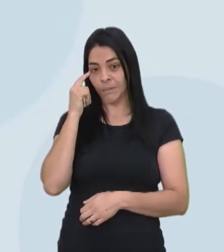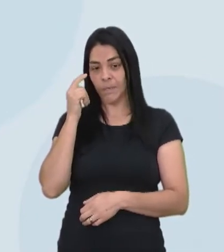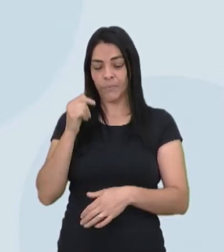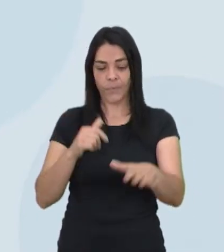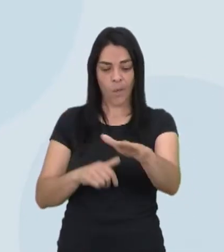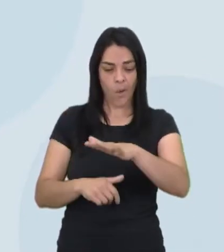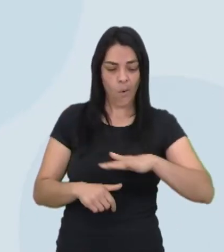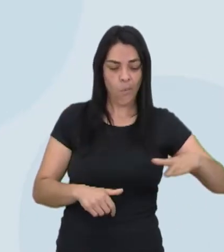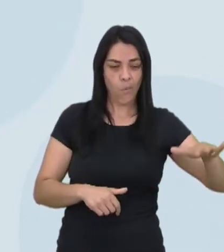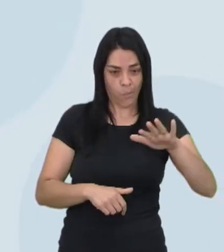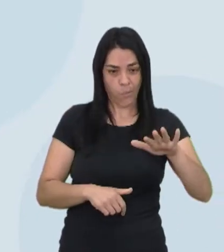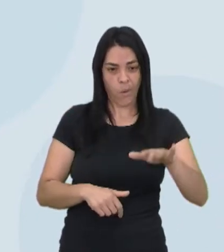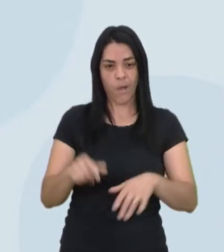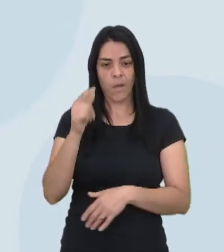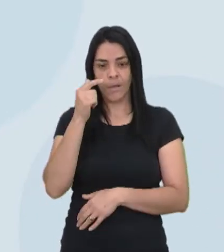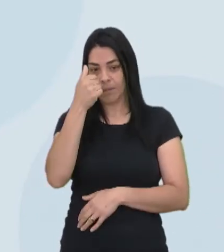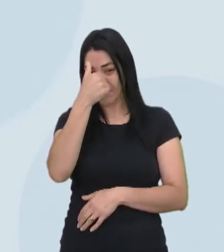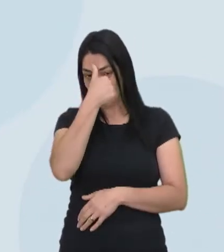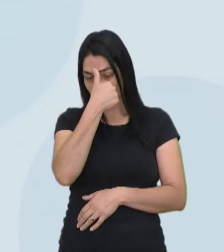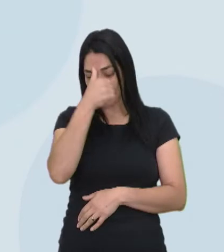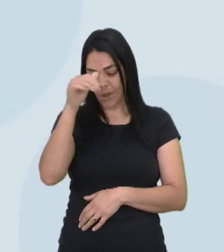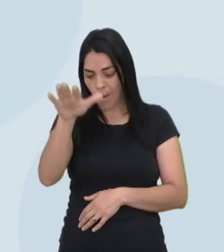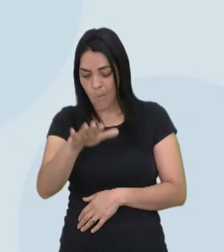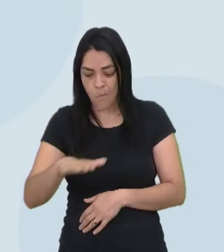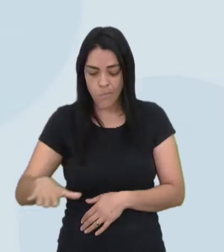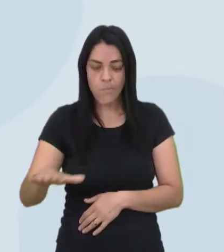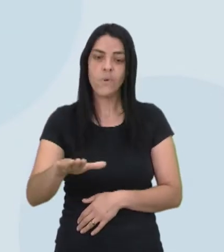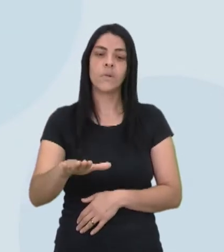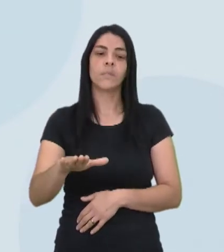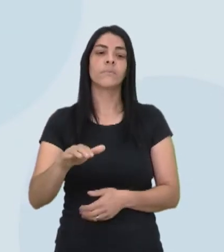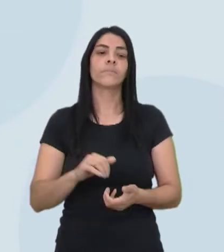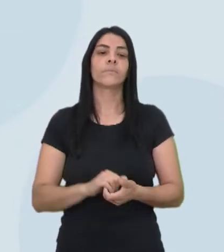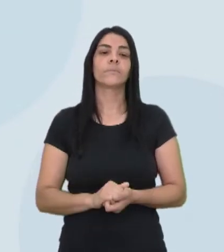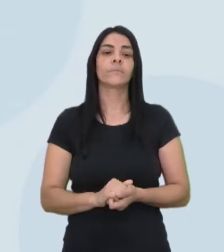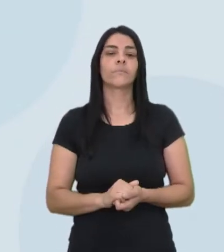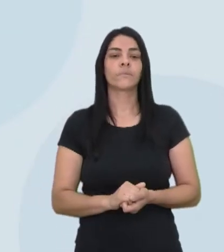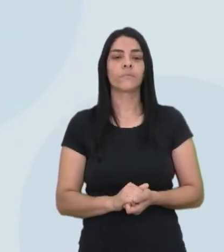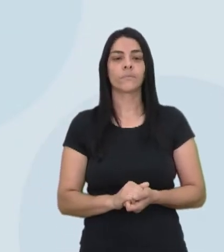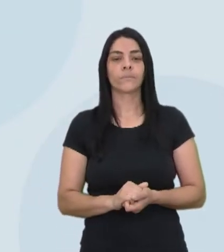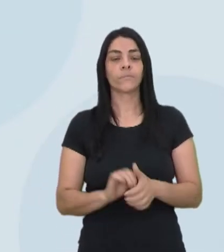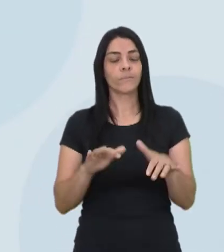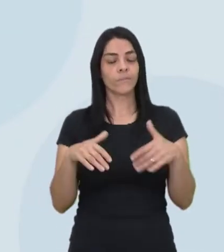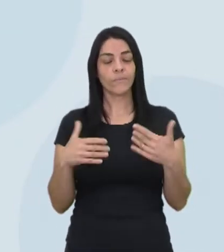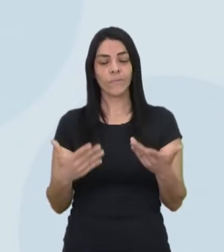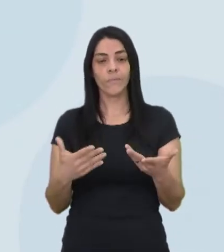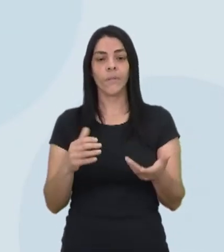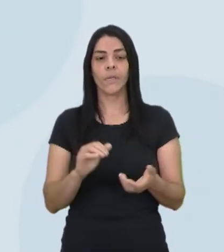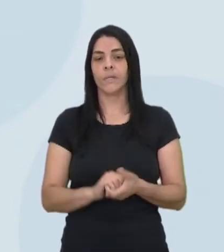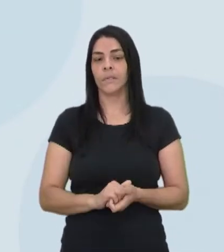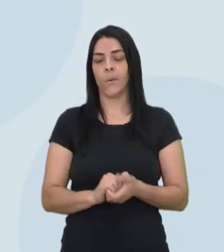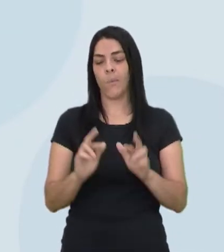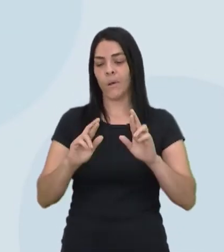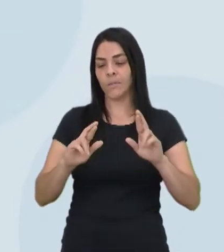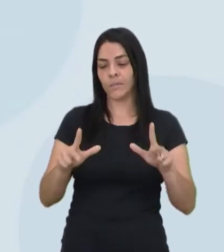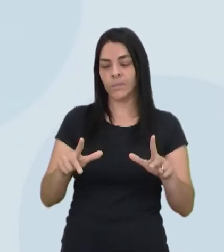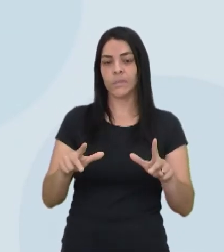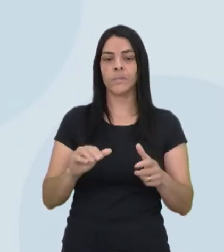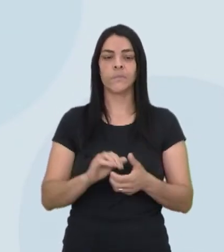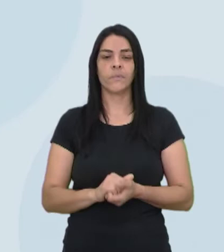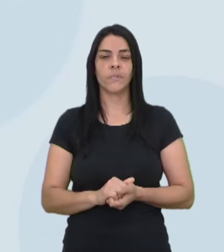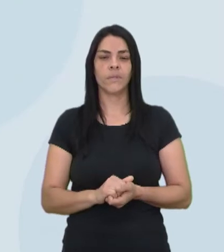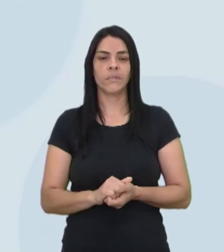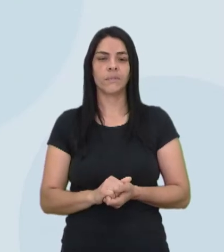e a Índia ali no Sudeste Asiático e tal. Então a diferença é aí